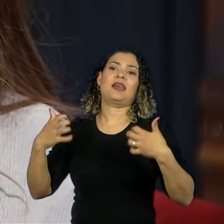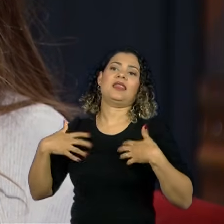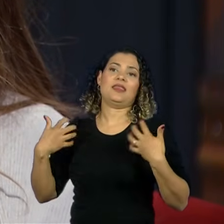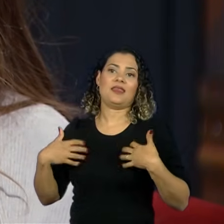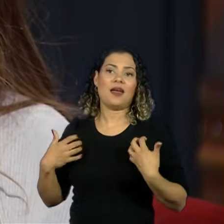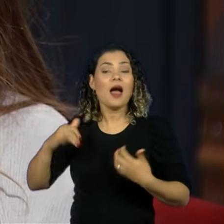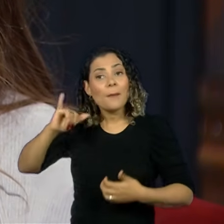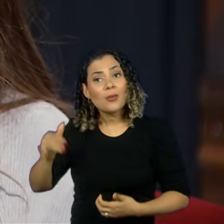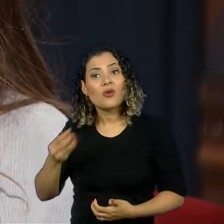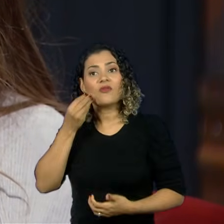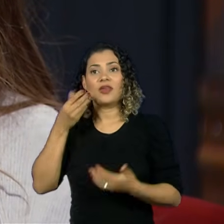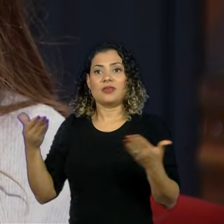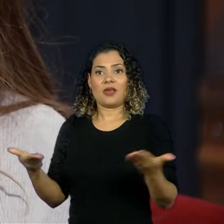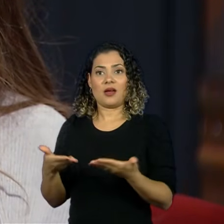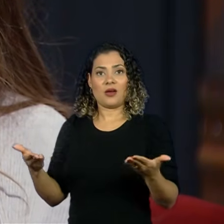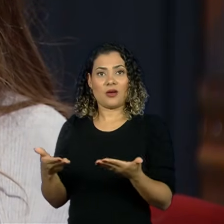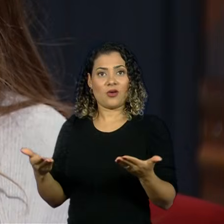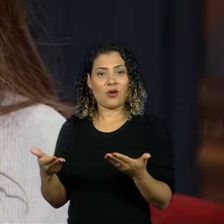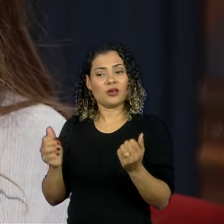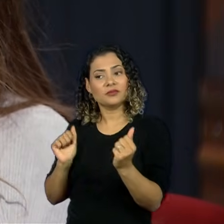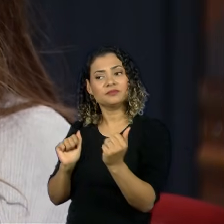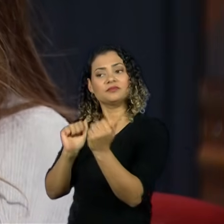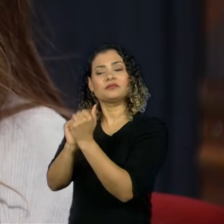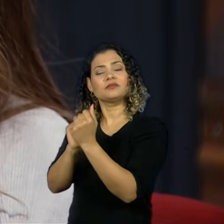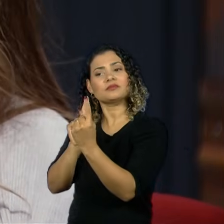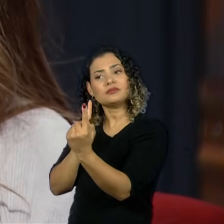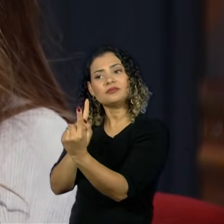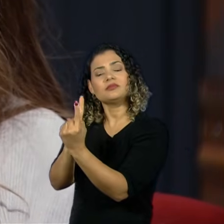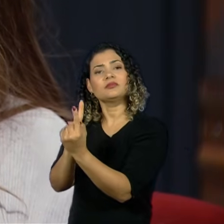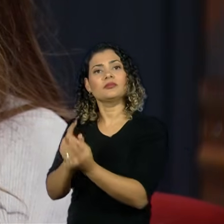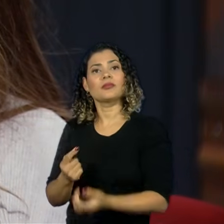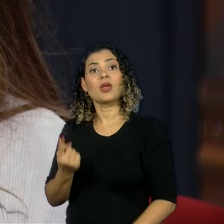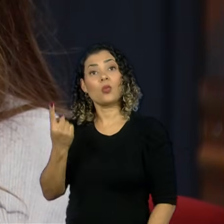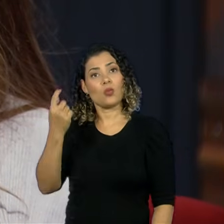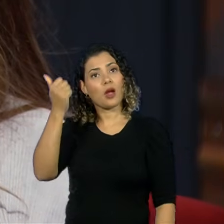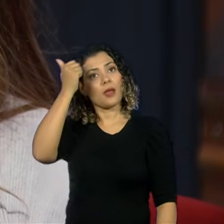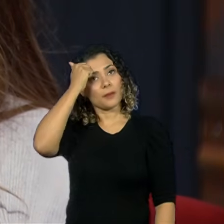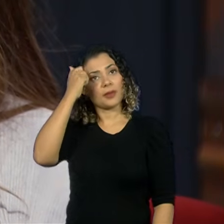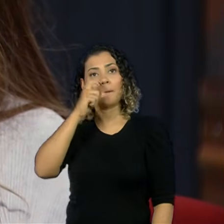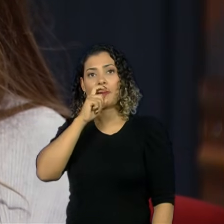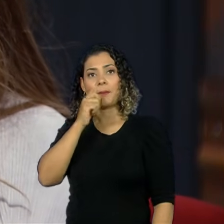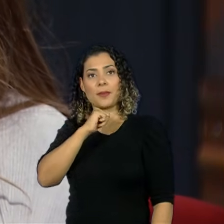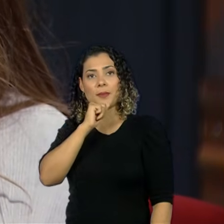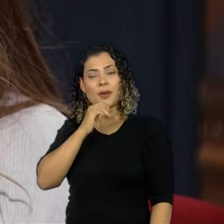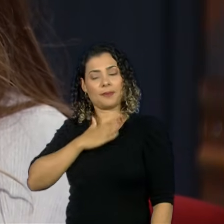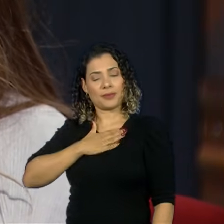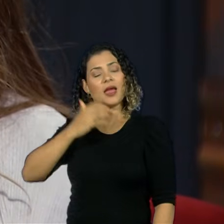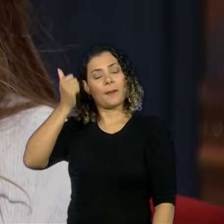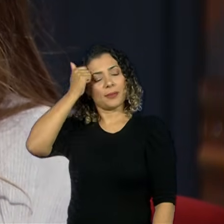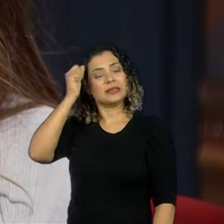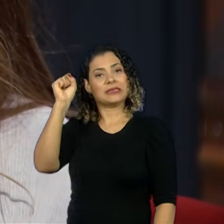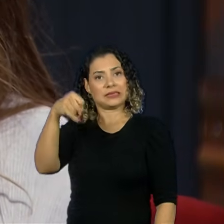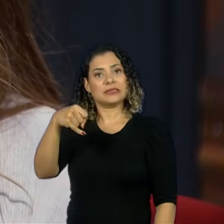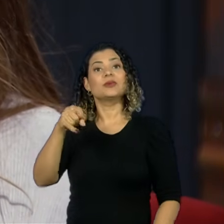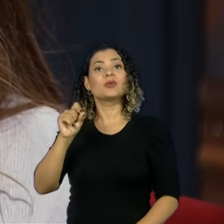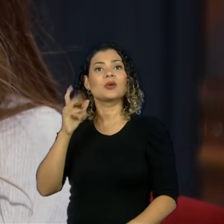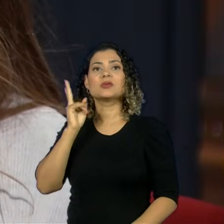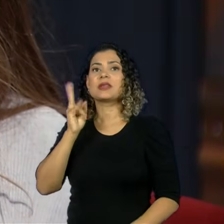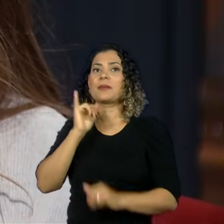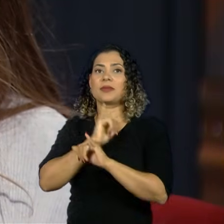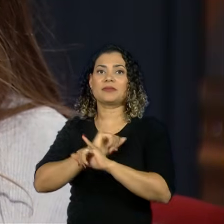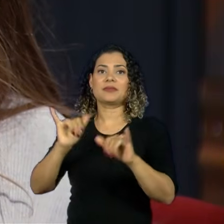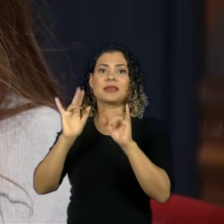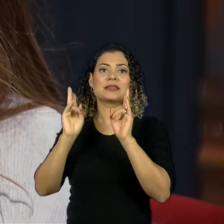vivo, de estar presente com ele. Tem um arrependimento que eu tenho com os meus pais, eu sempre conto isso, é